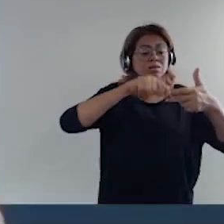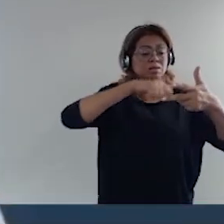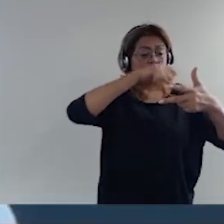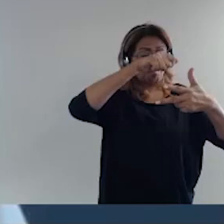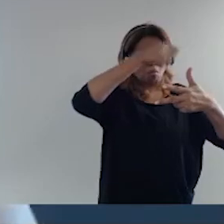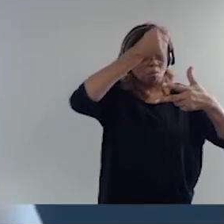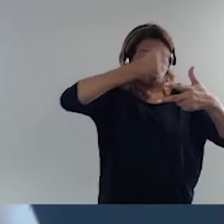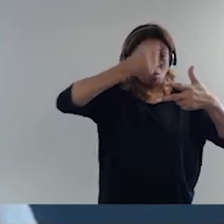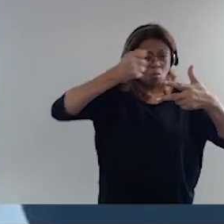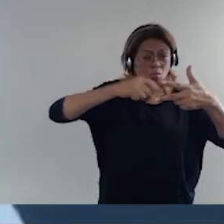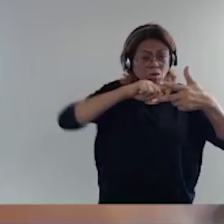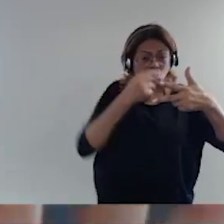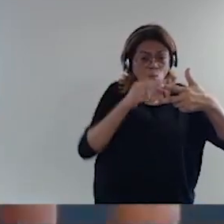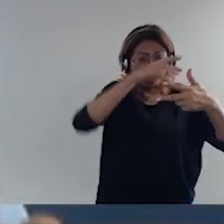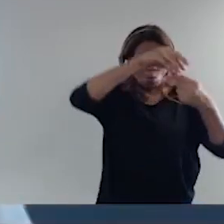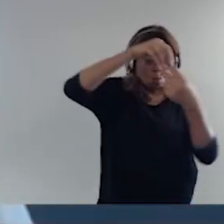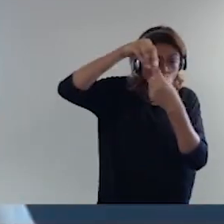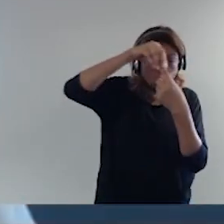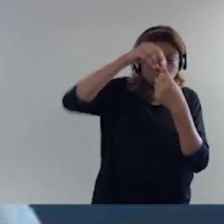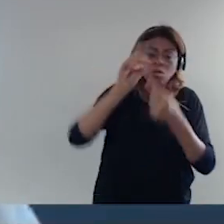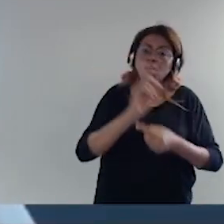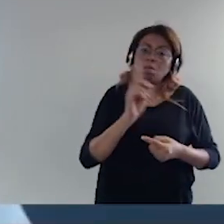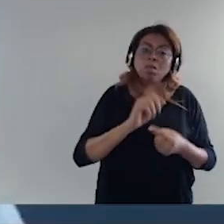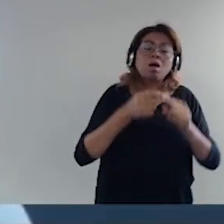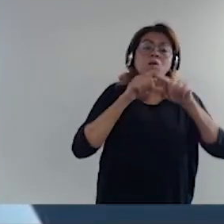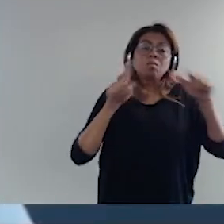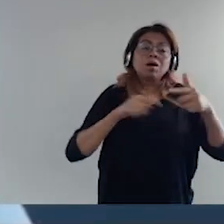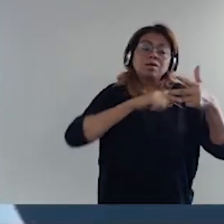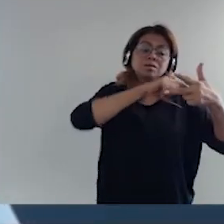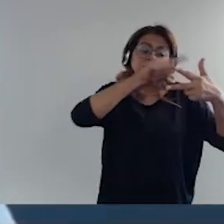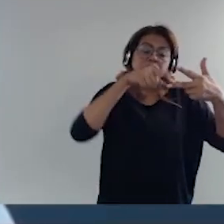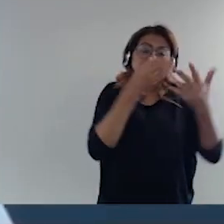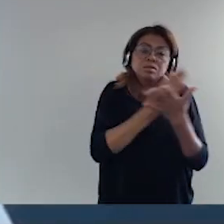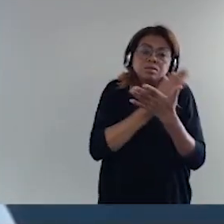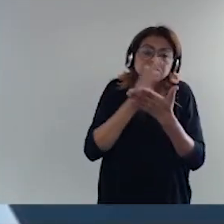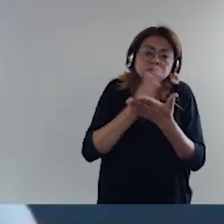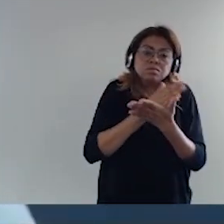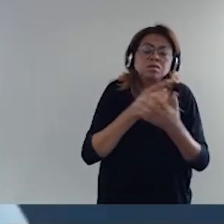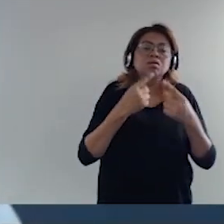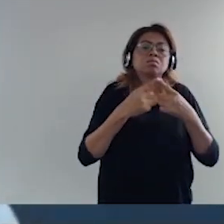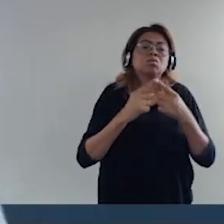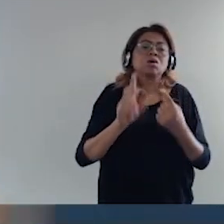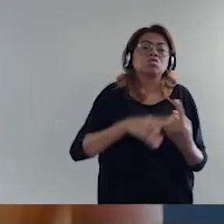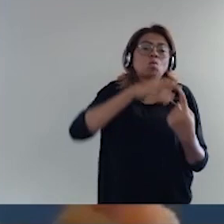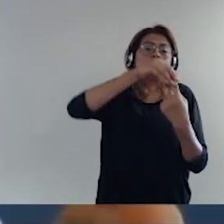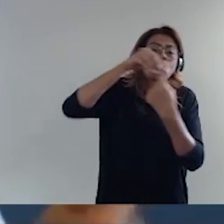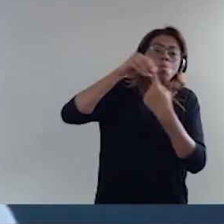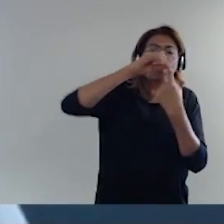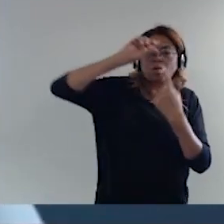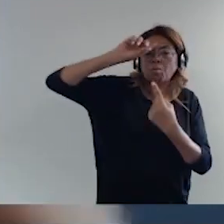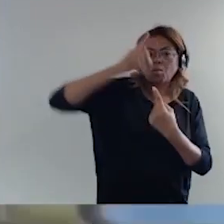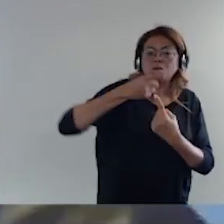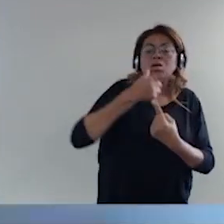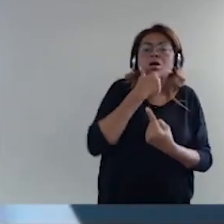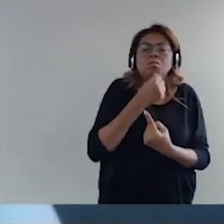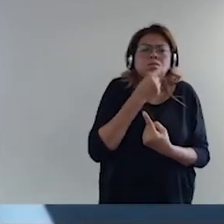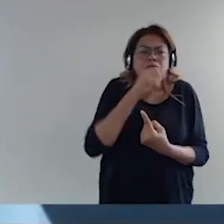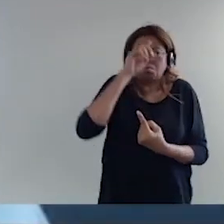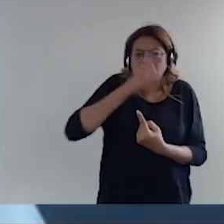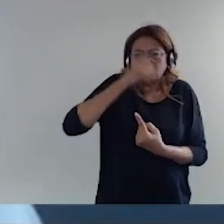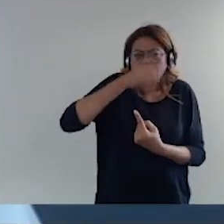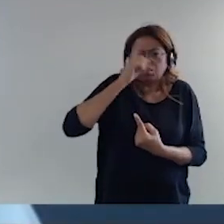se transformar em tirania. Todo poder acumulado, mais cedo ou mais tarde, redunda na tirania.